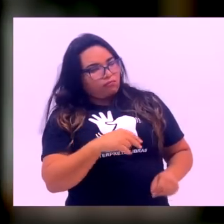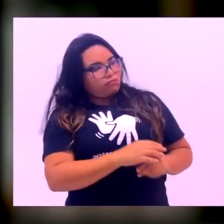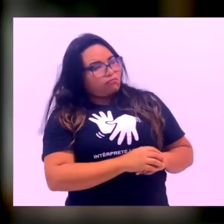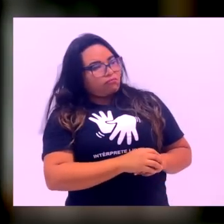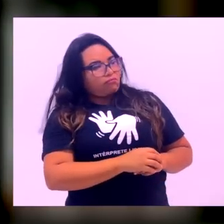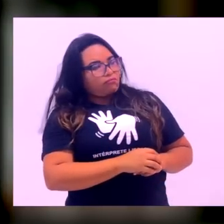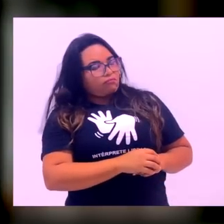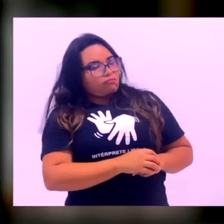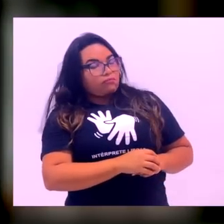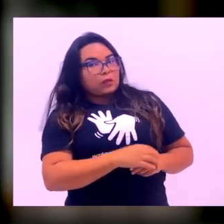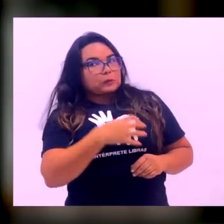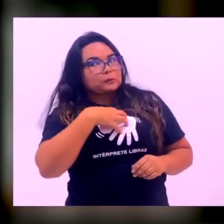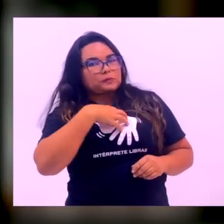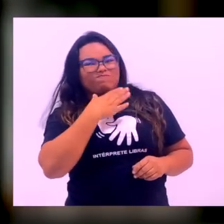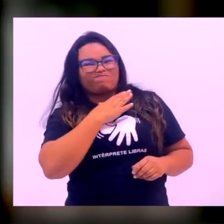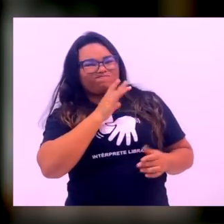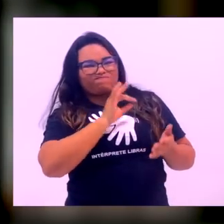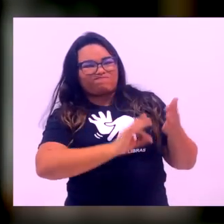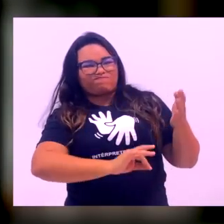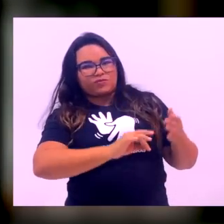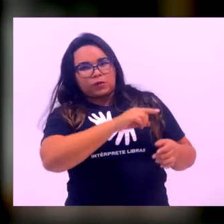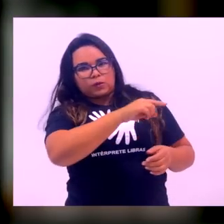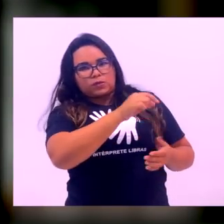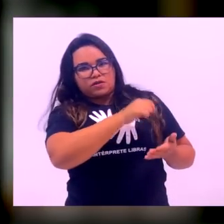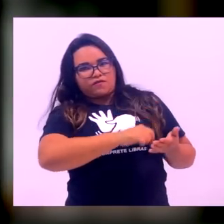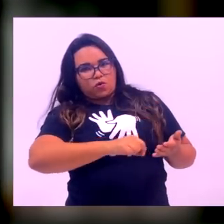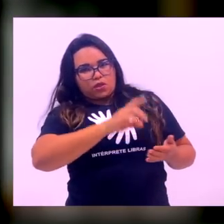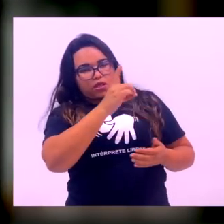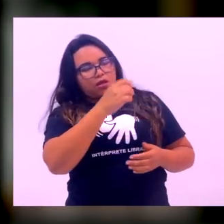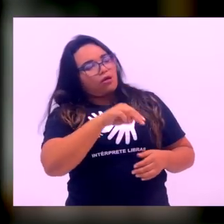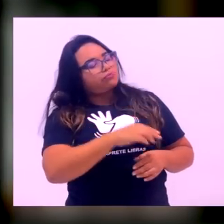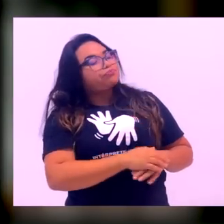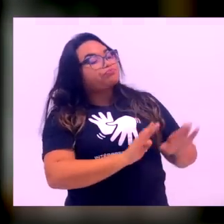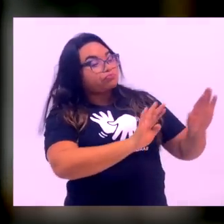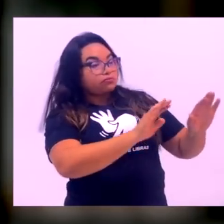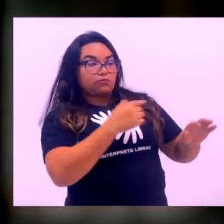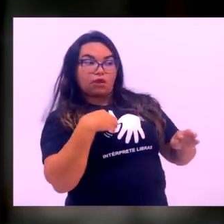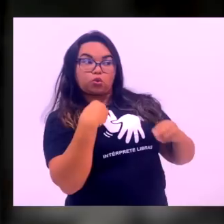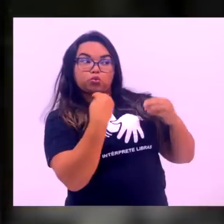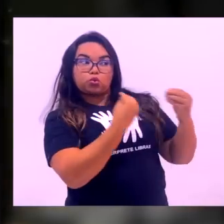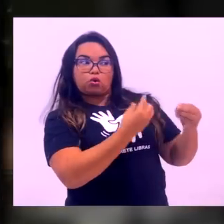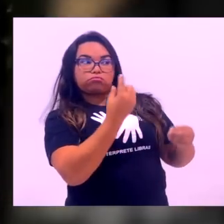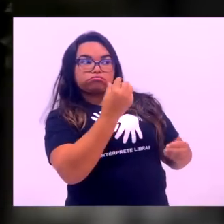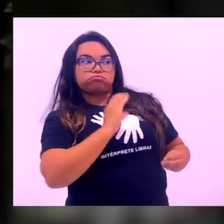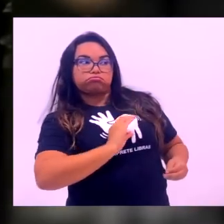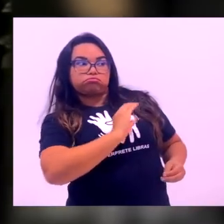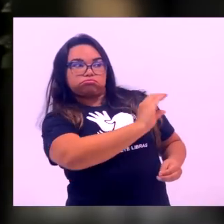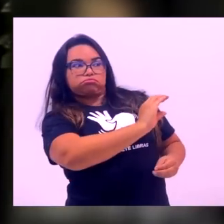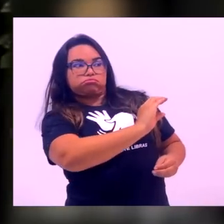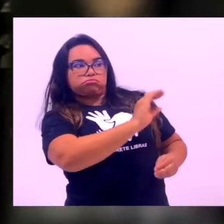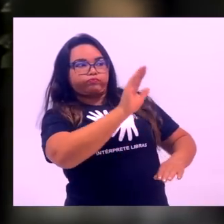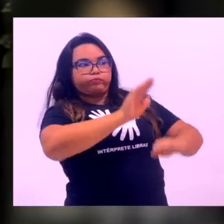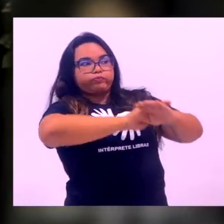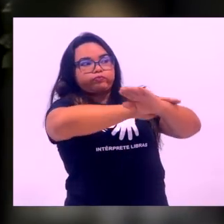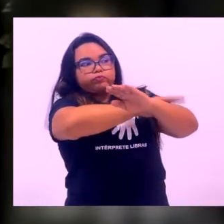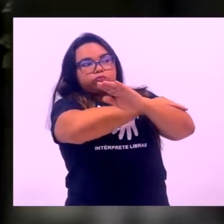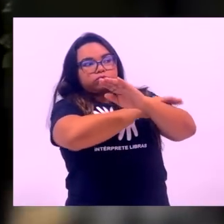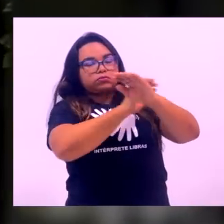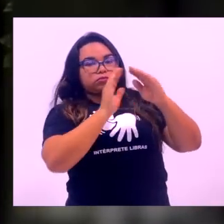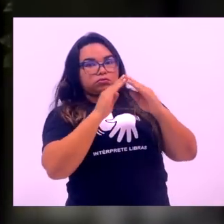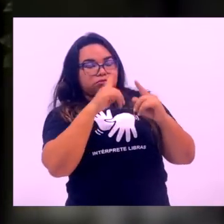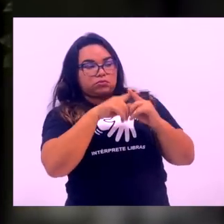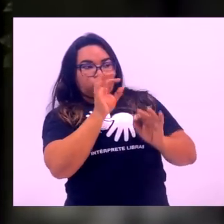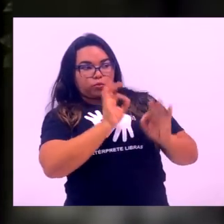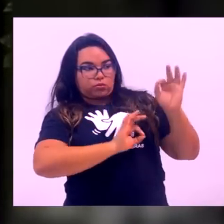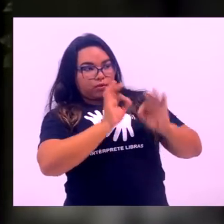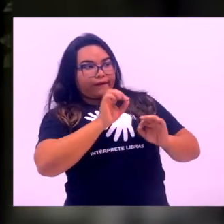dito. E, obviamente, ele estava incomodado pela profecia. Então ele disse: eu lhe darei o dinheiro para consertar